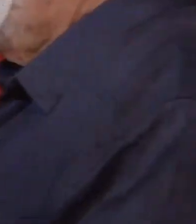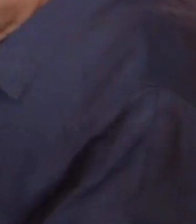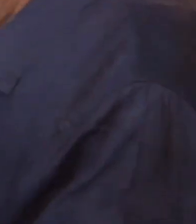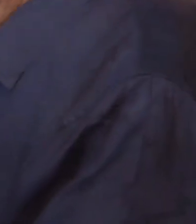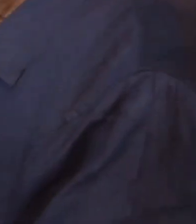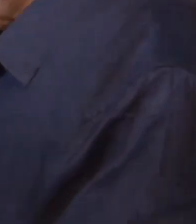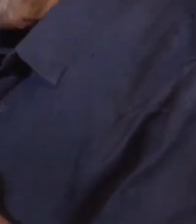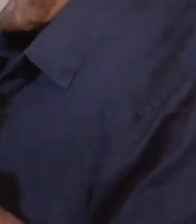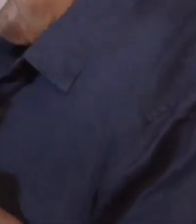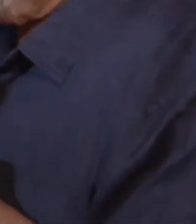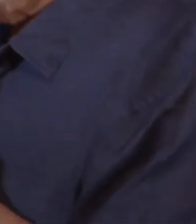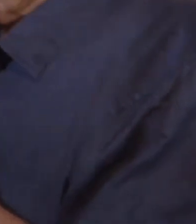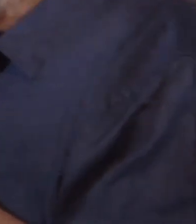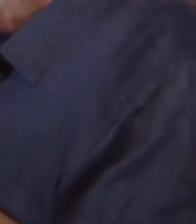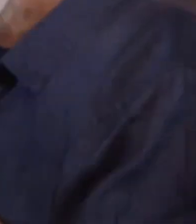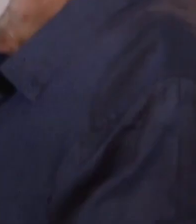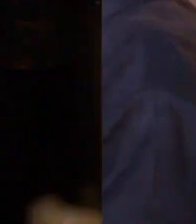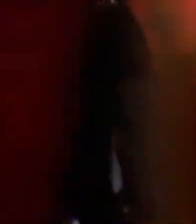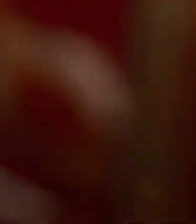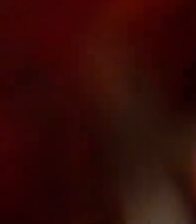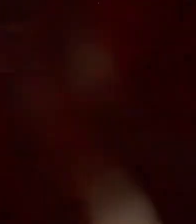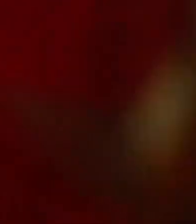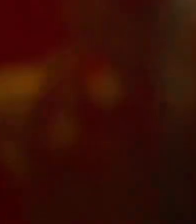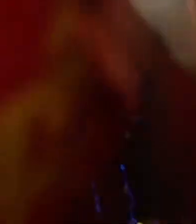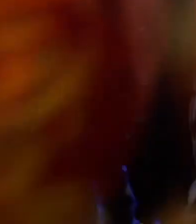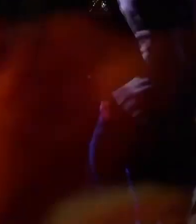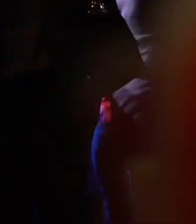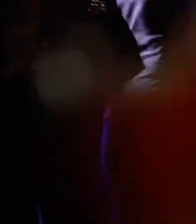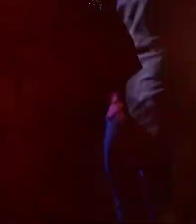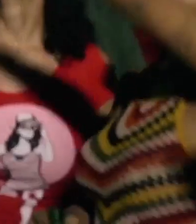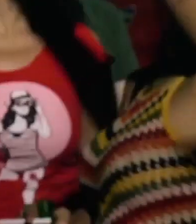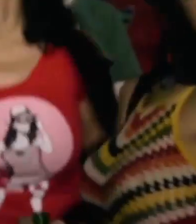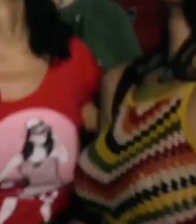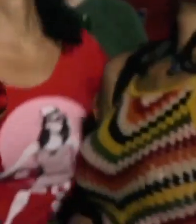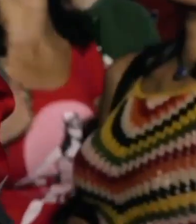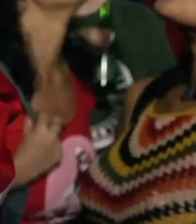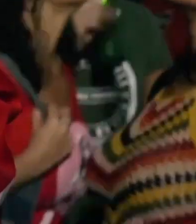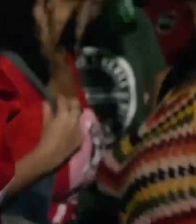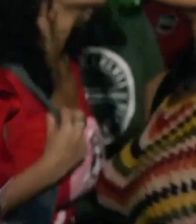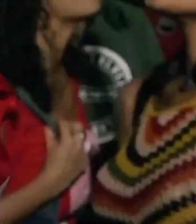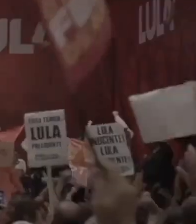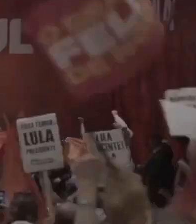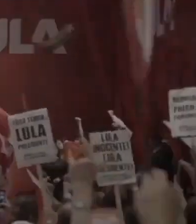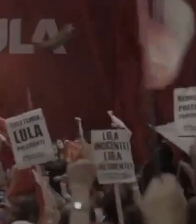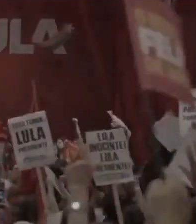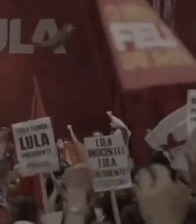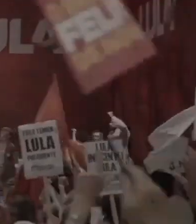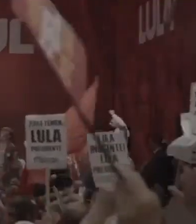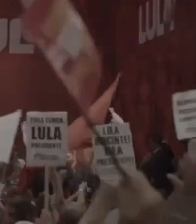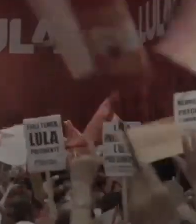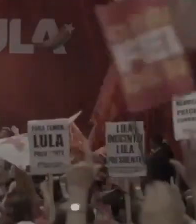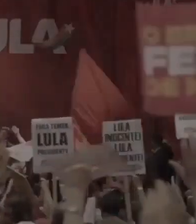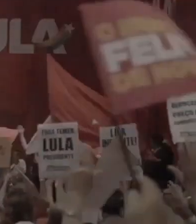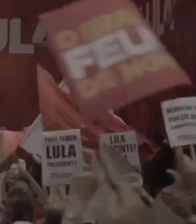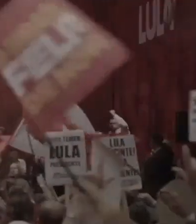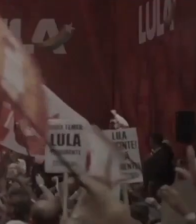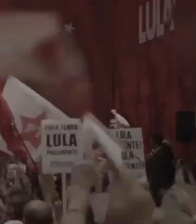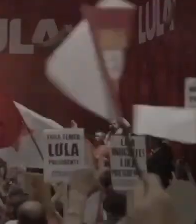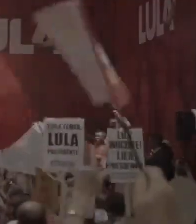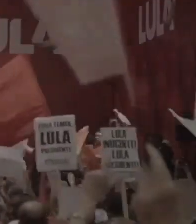o país da concretização dos sonhos que a juventude brasileira tem hoje. Não